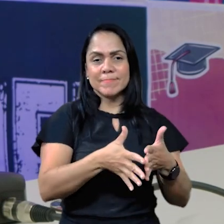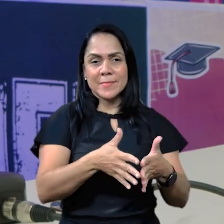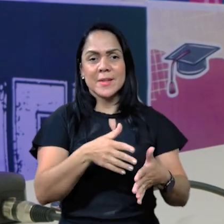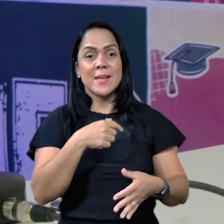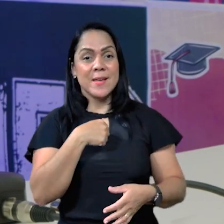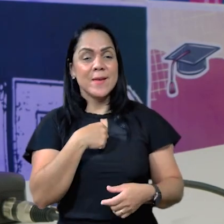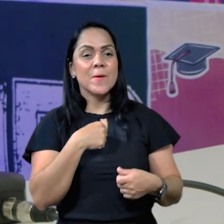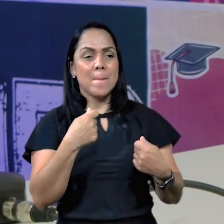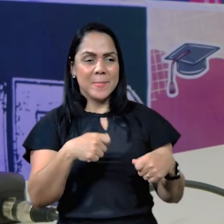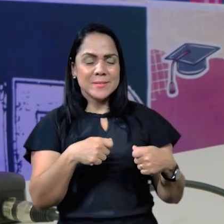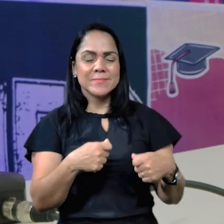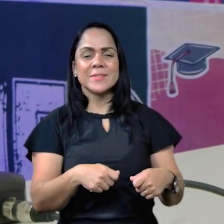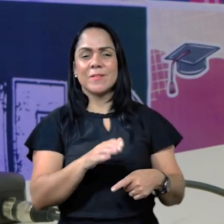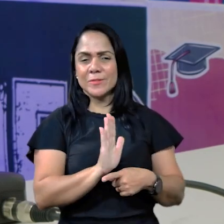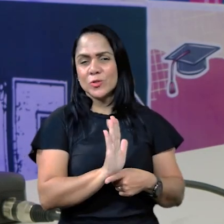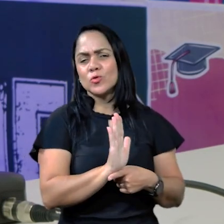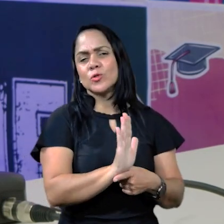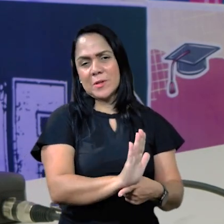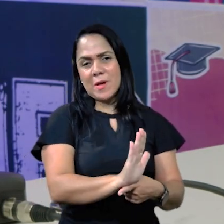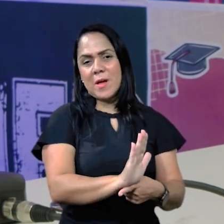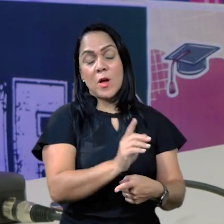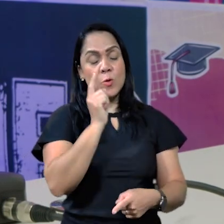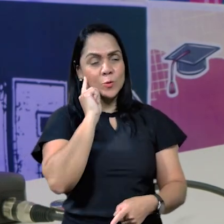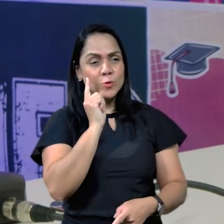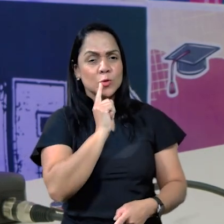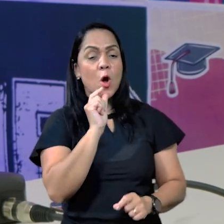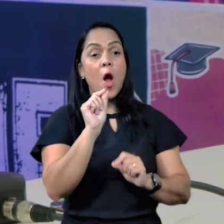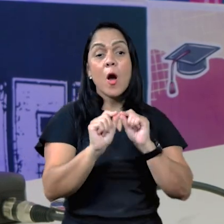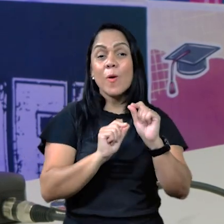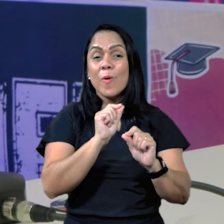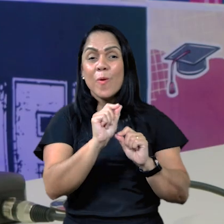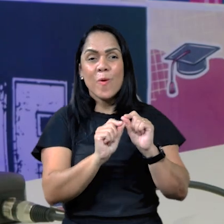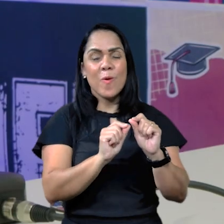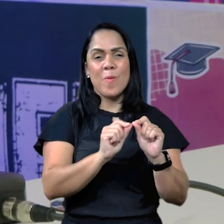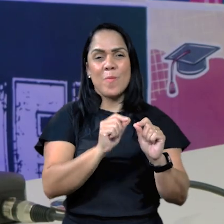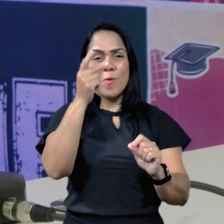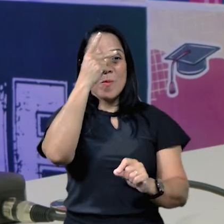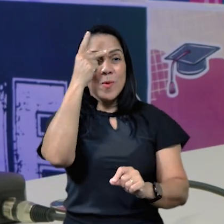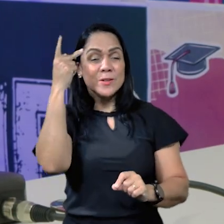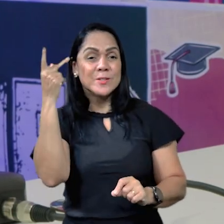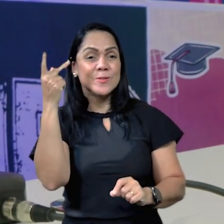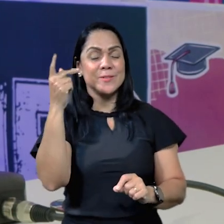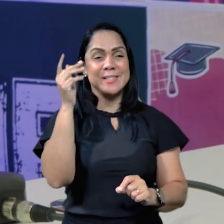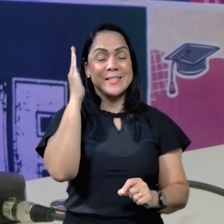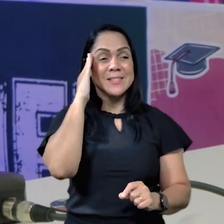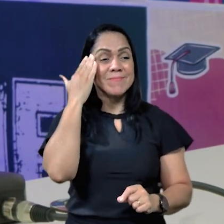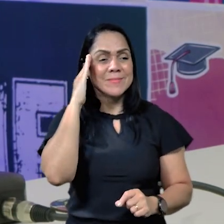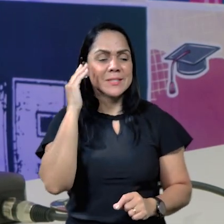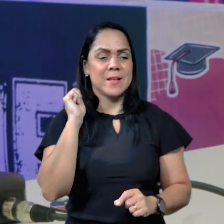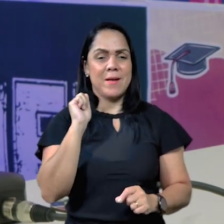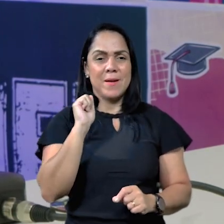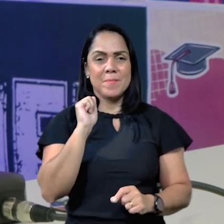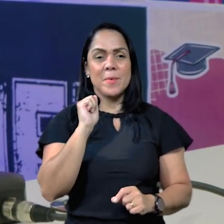obrigação? Óbvio que era. uhum, Como que eu ia deixar uma pessoa sem nem entender mexer no aparelho ali naquela sim. hora,